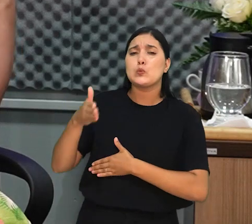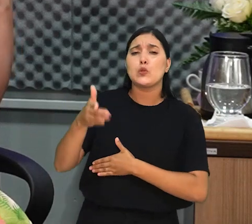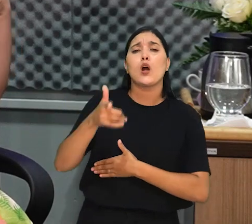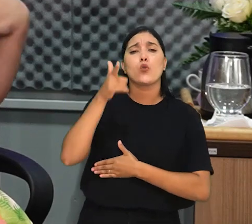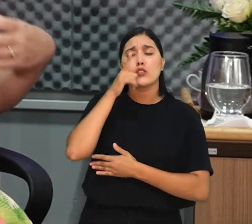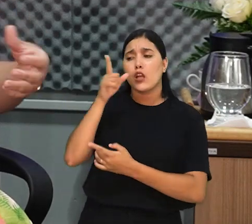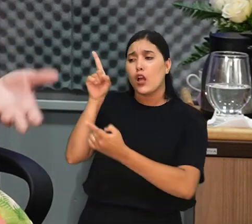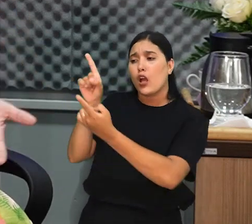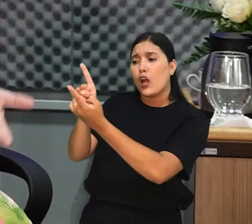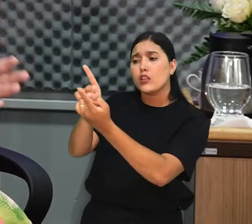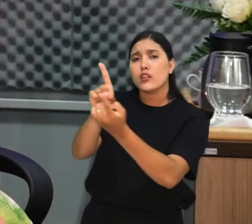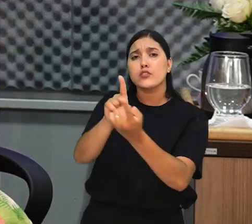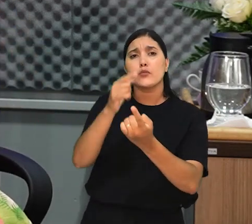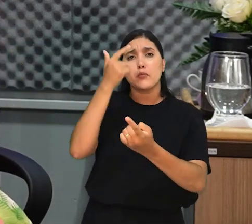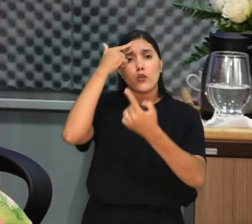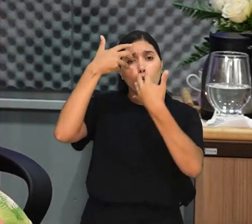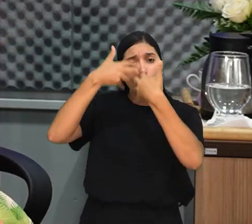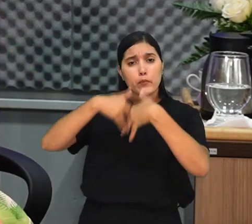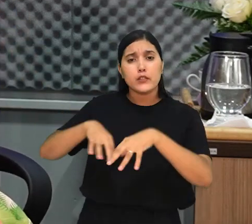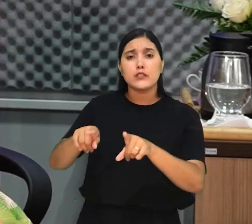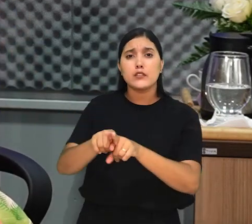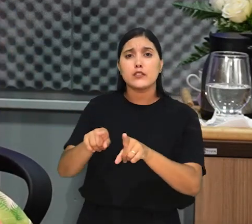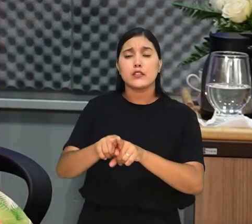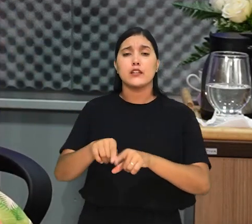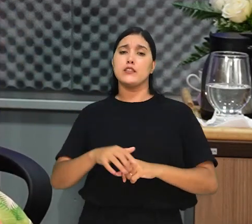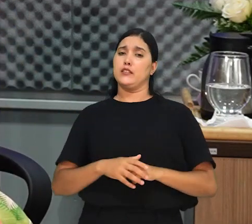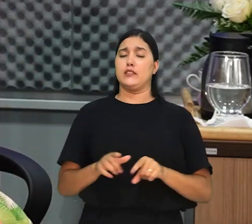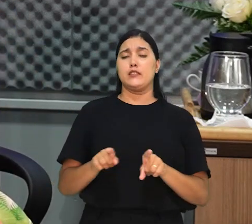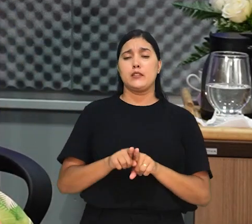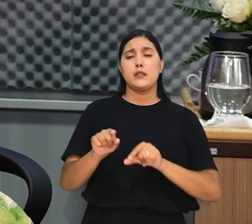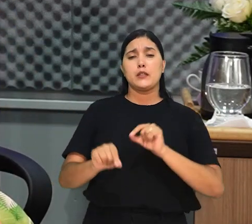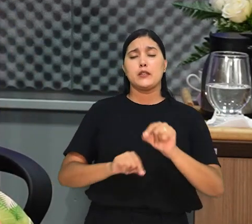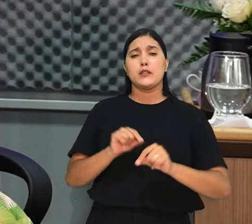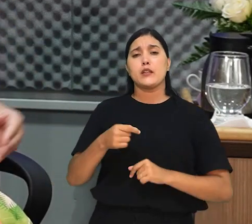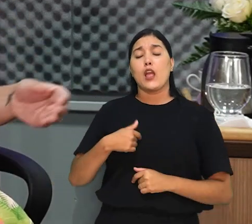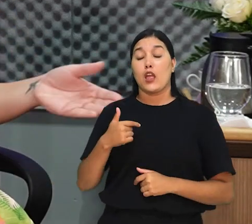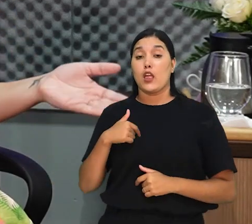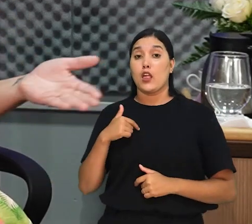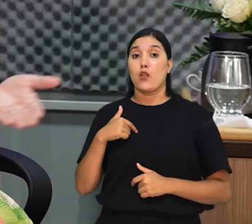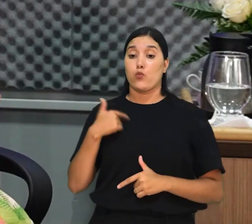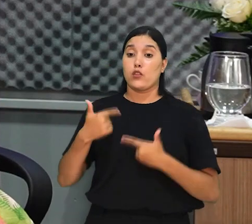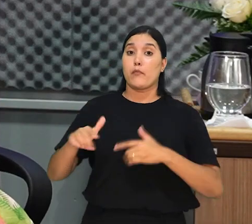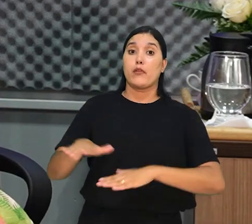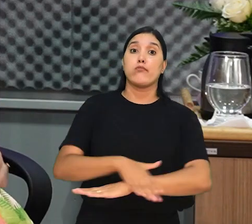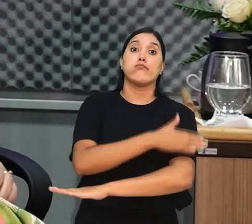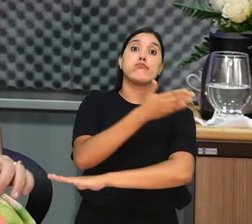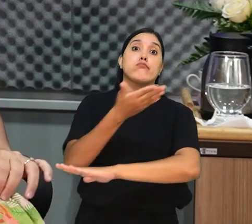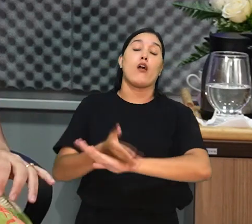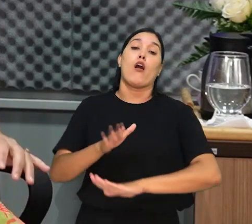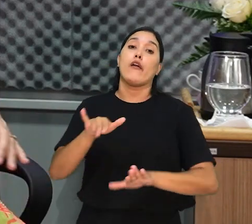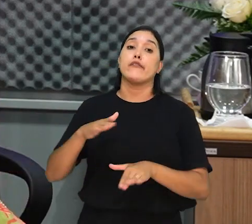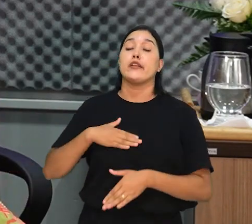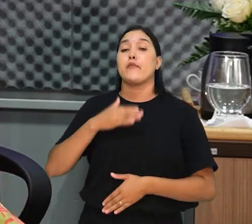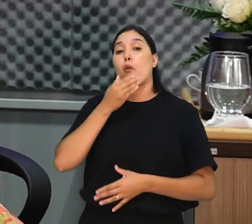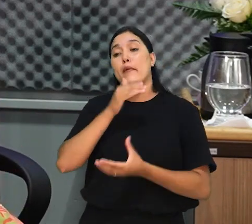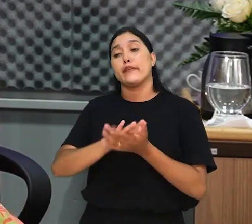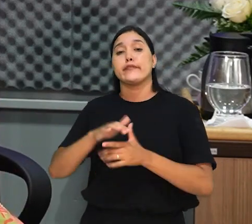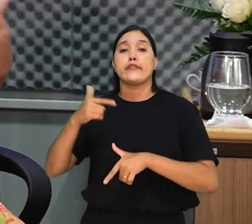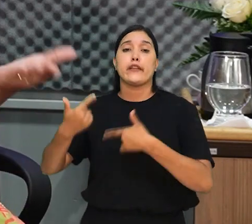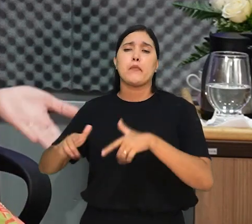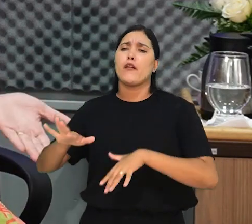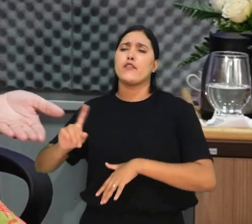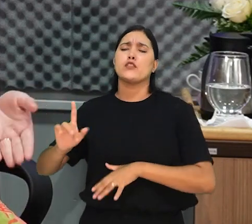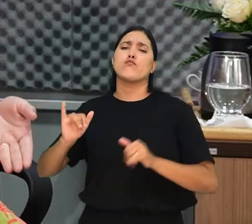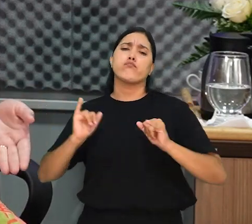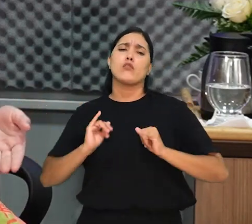poder, né, ser atendido e compreendido. E assim, como eu trabalho o dia todo, e às vezes ele está trabalhando,